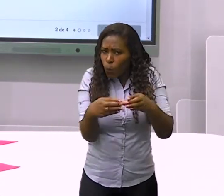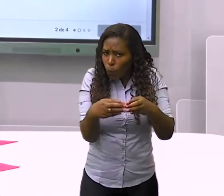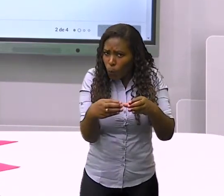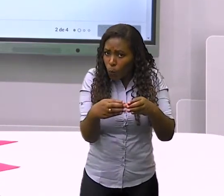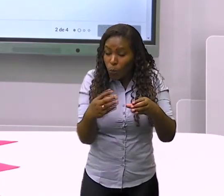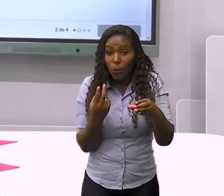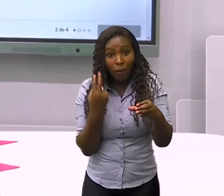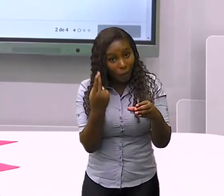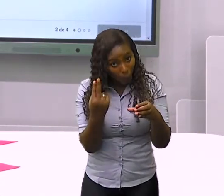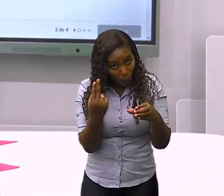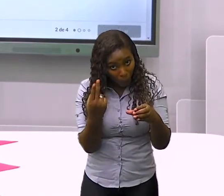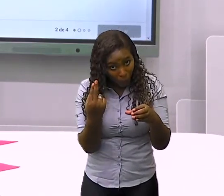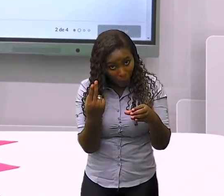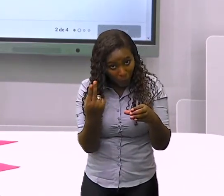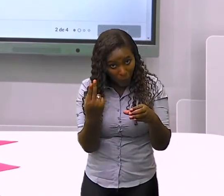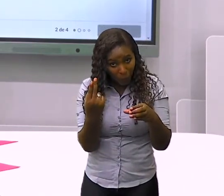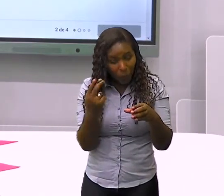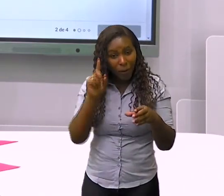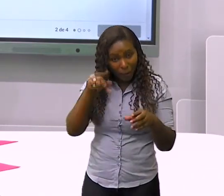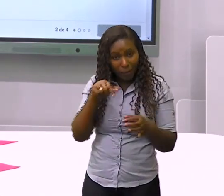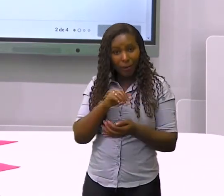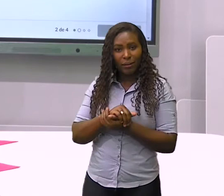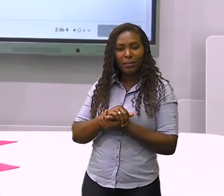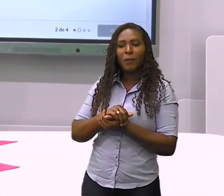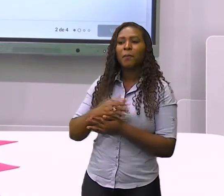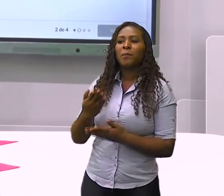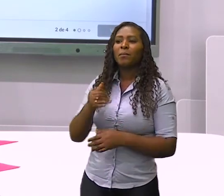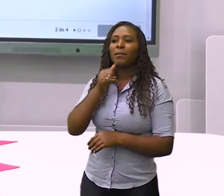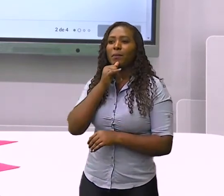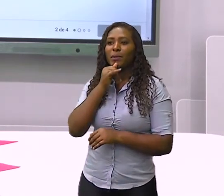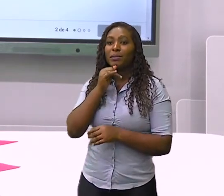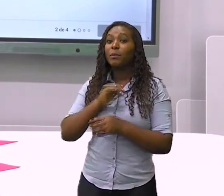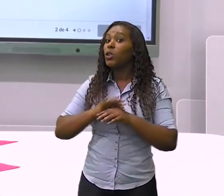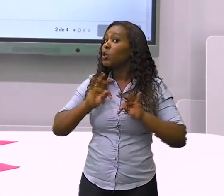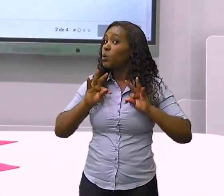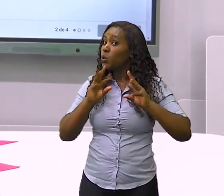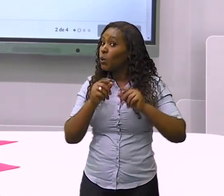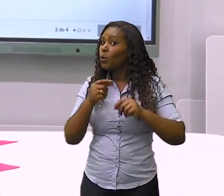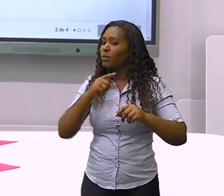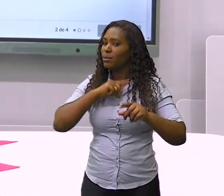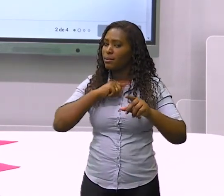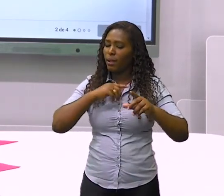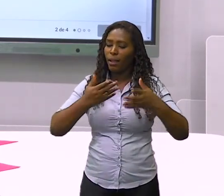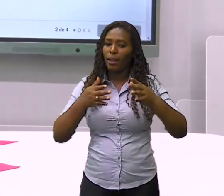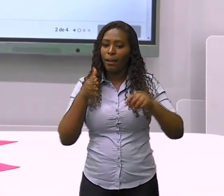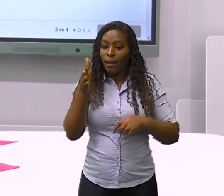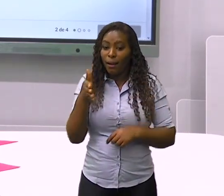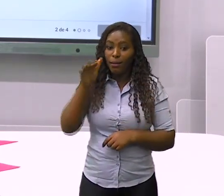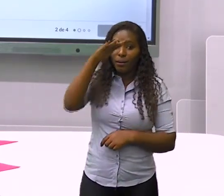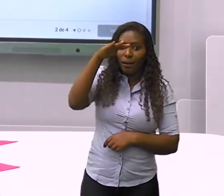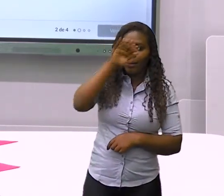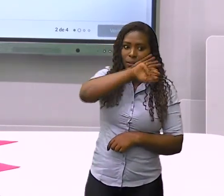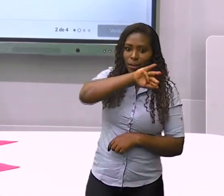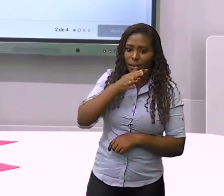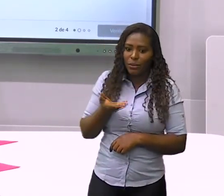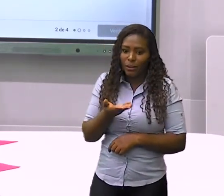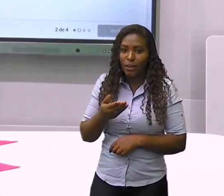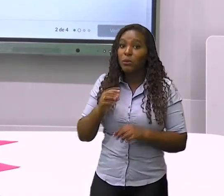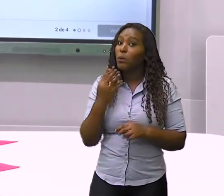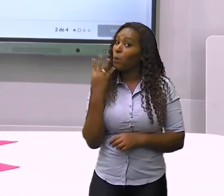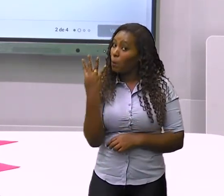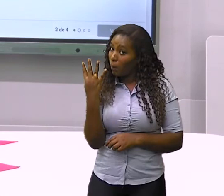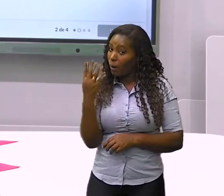uma dica, né? Todas as formas têm 4 lados e 4 ângulos retos. Já foi uma dica, né?